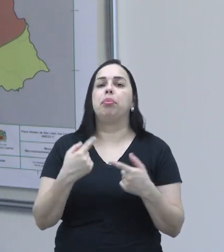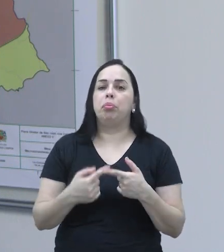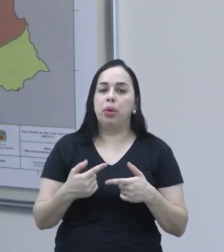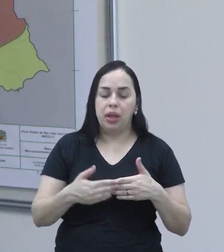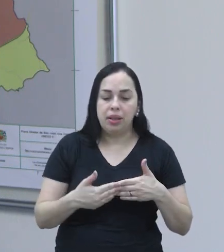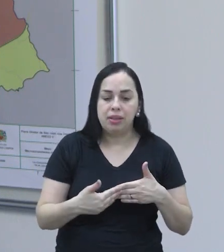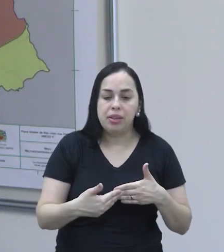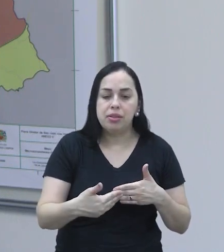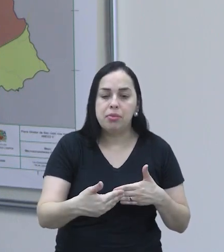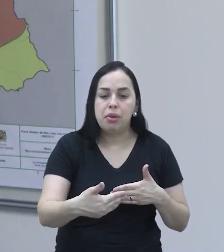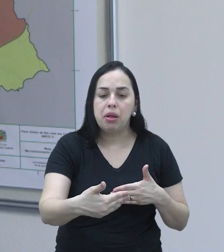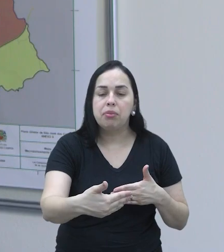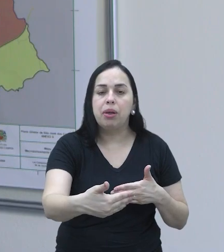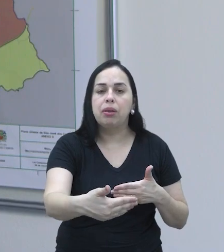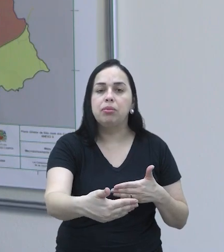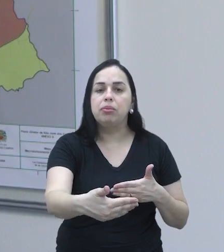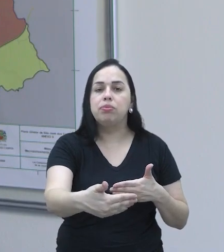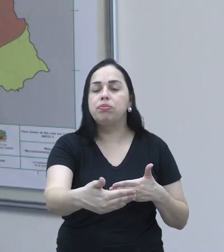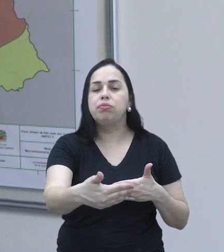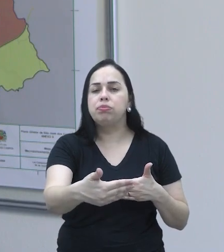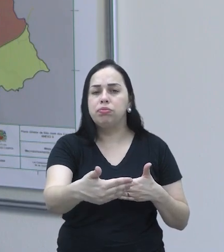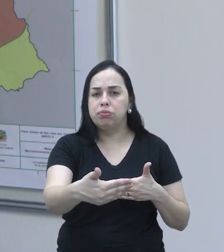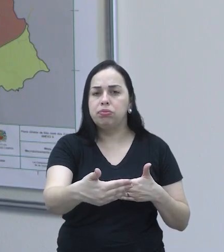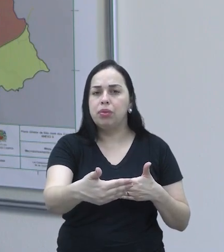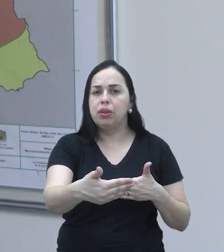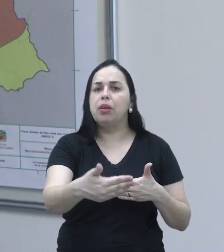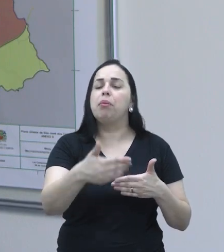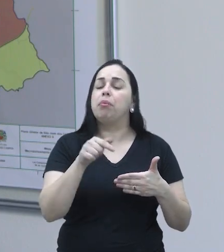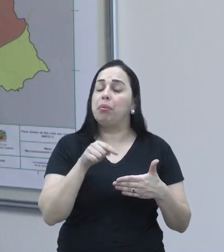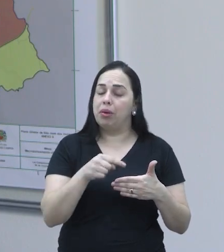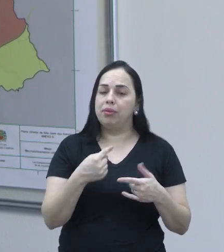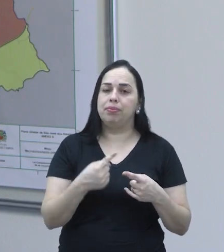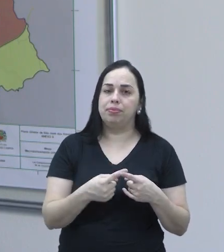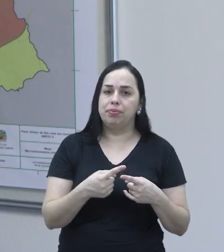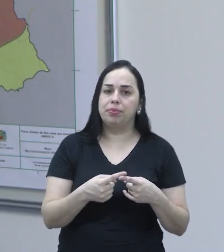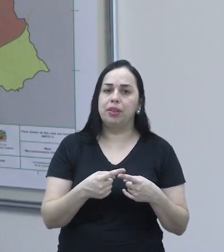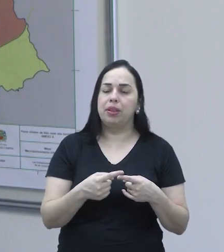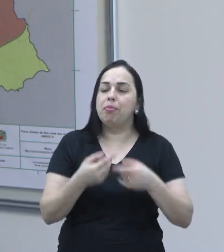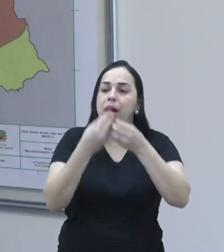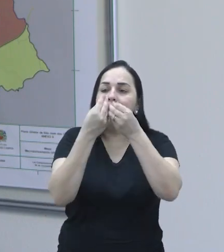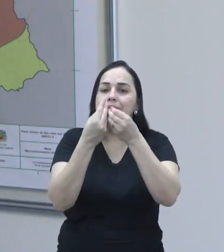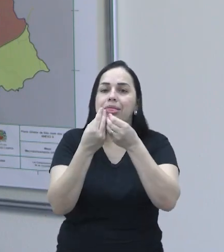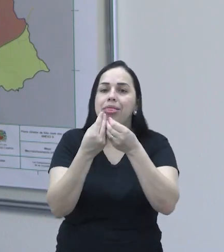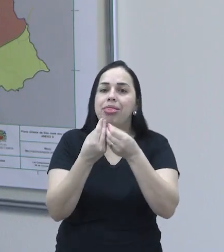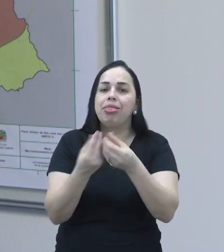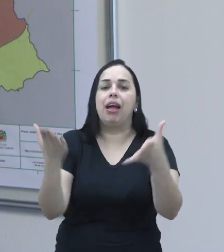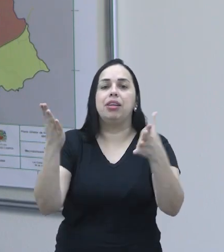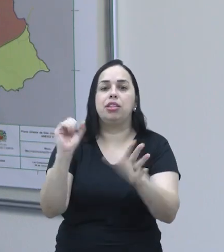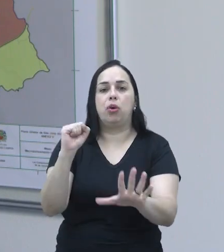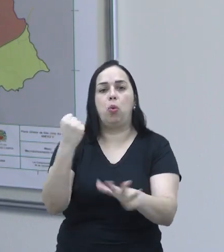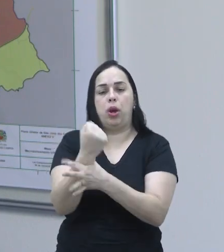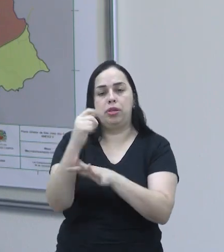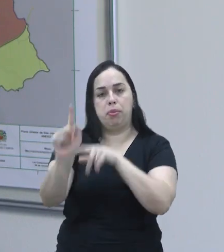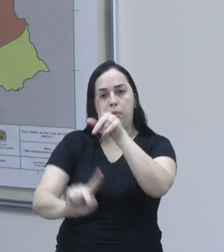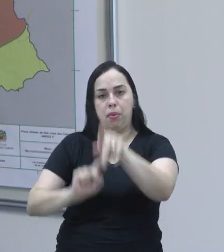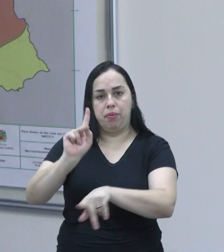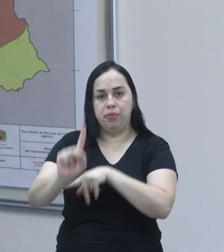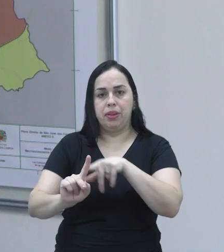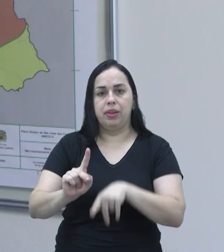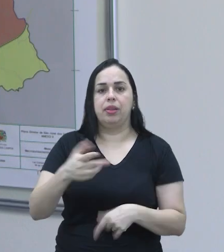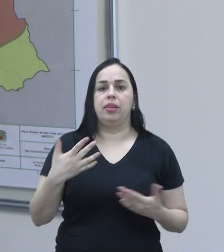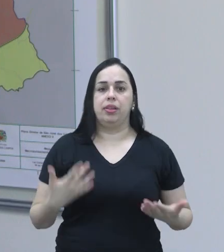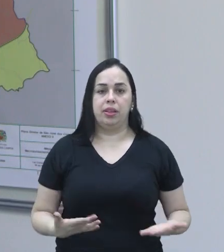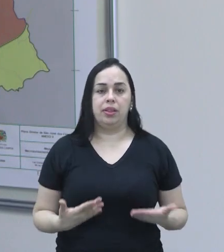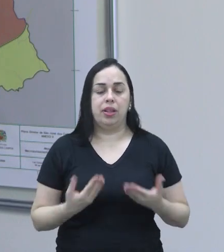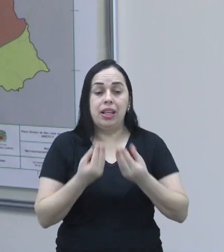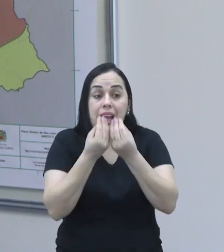você tenha um enfrentamento, né, e uma condição de promover segurança hídrica para a